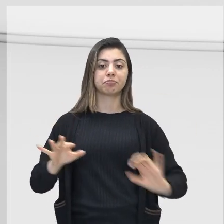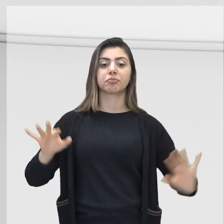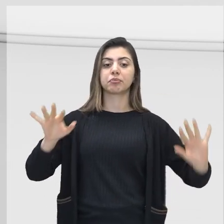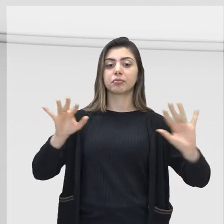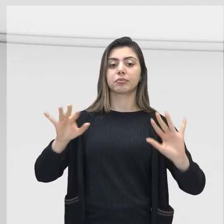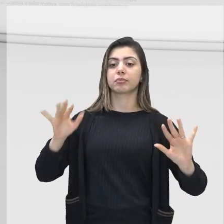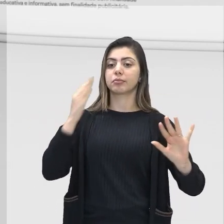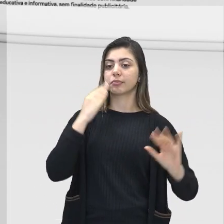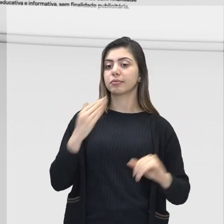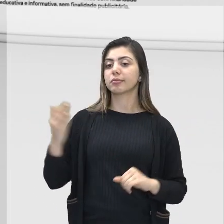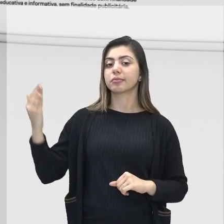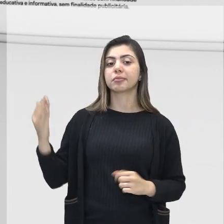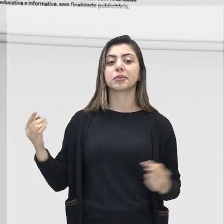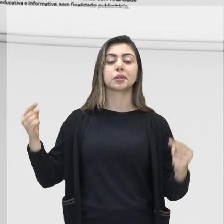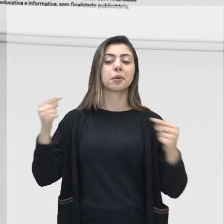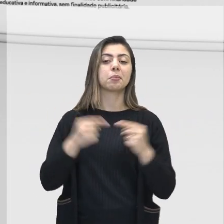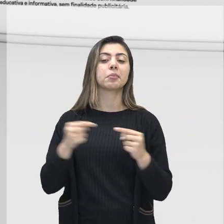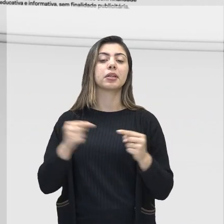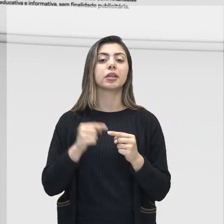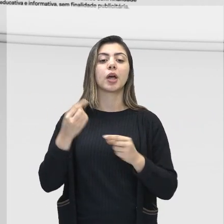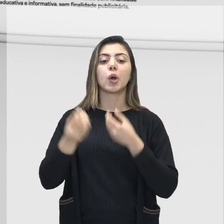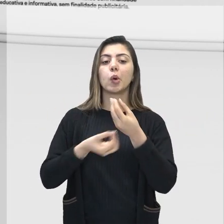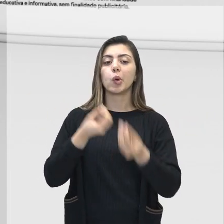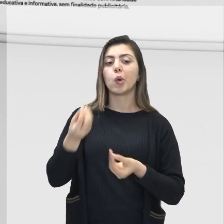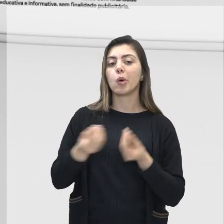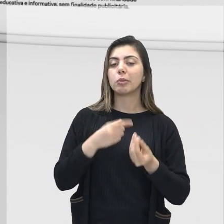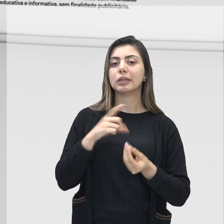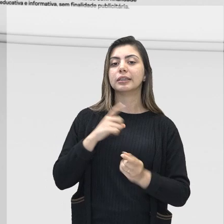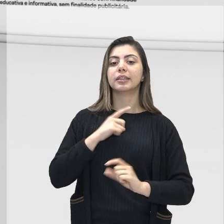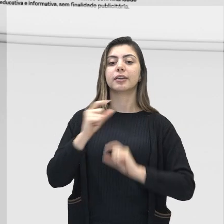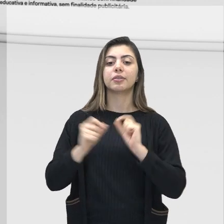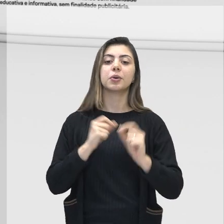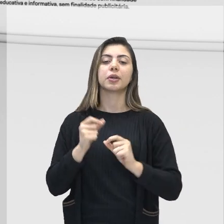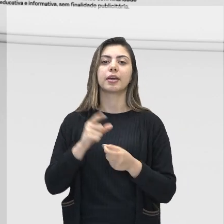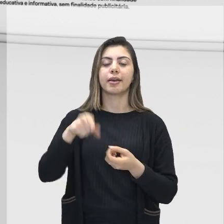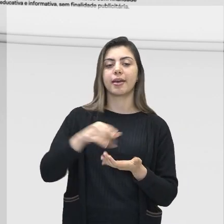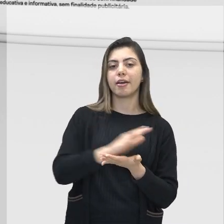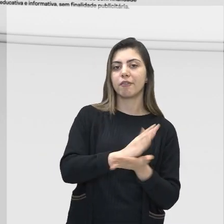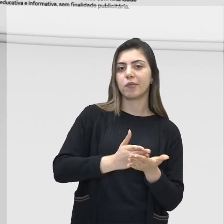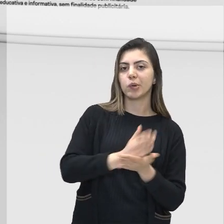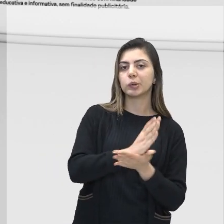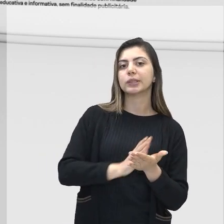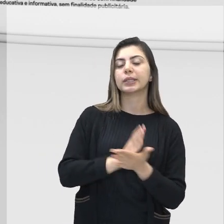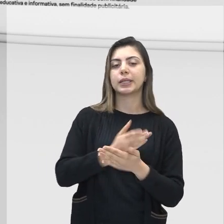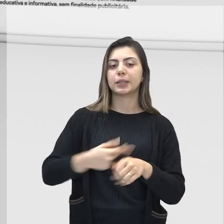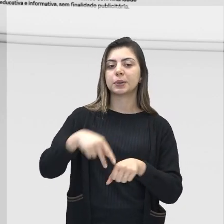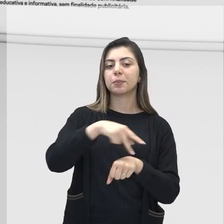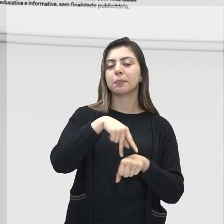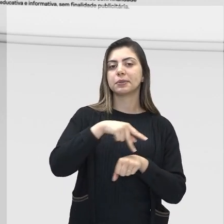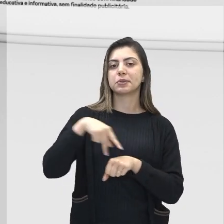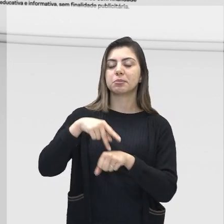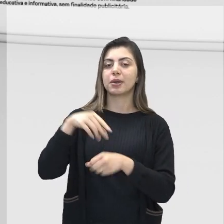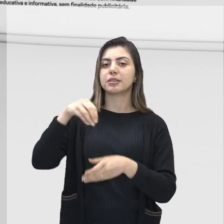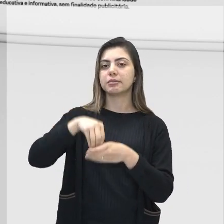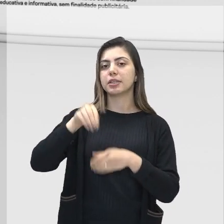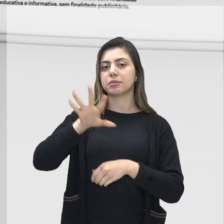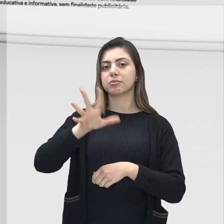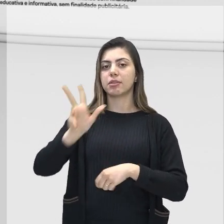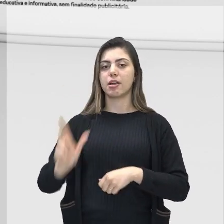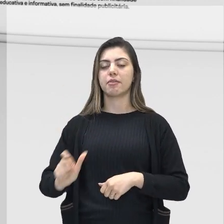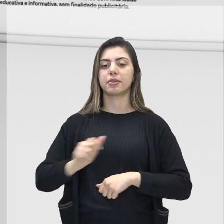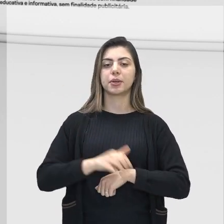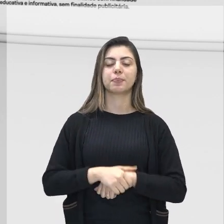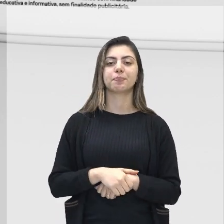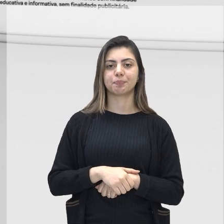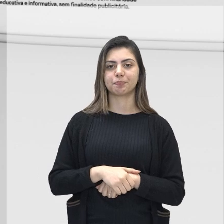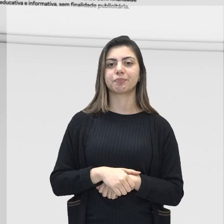vão mostrar para a gente, tá, turma, como se deu essa evolução das fronteiras dentro do continente africano de uma forma geral,